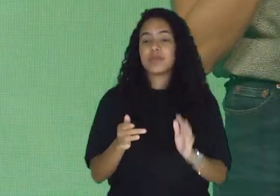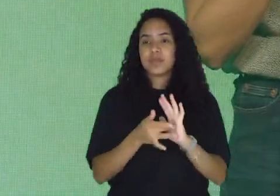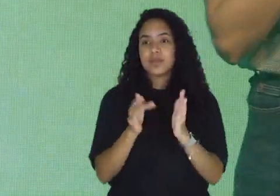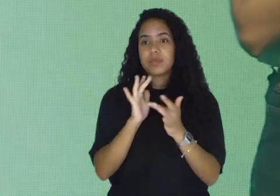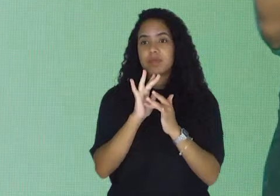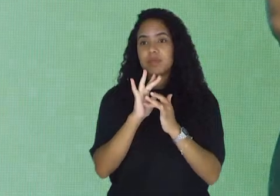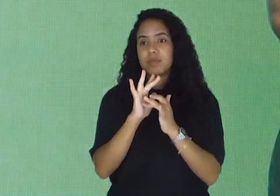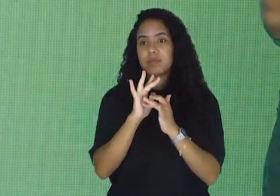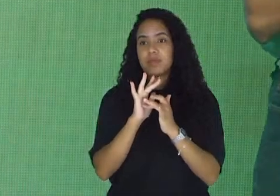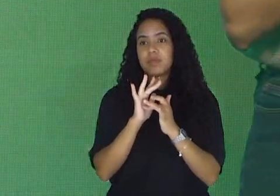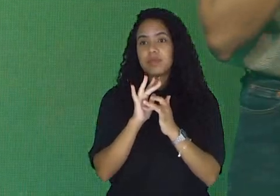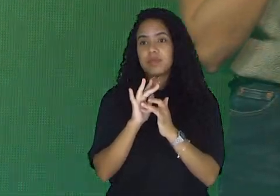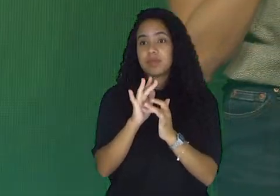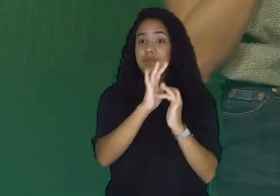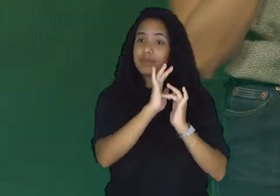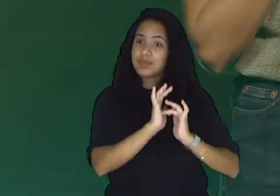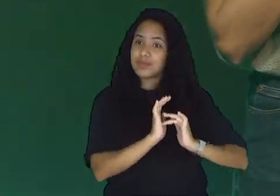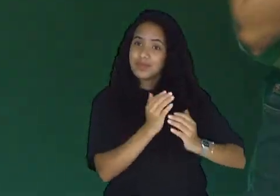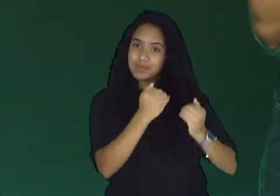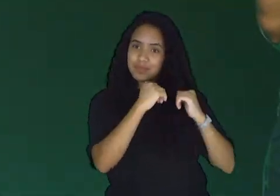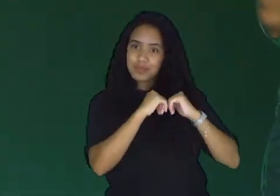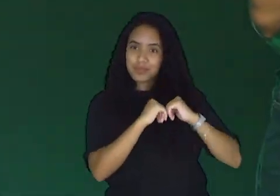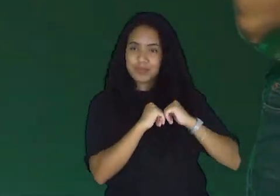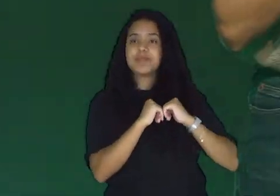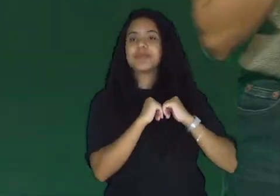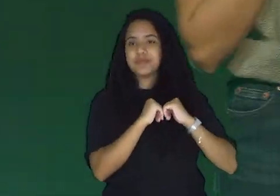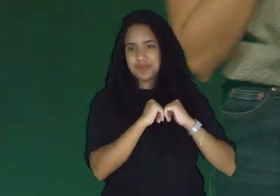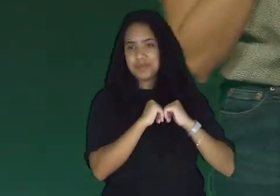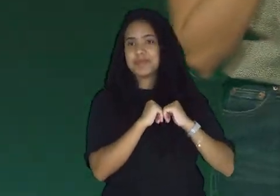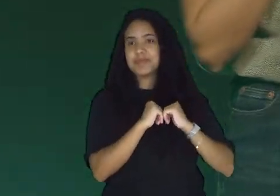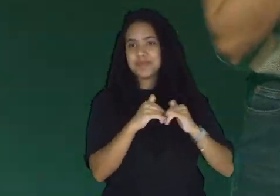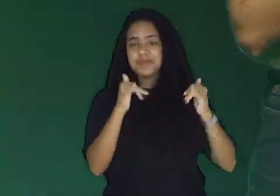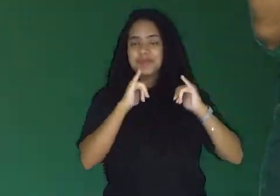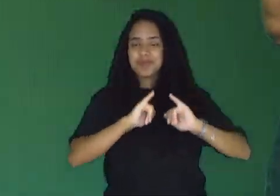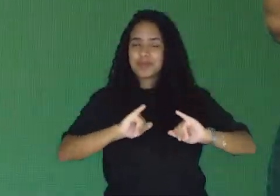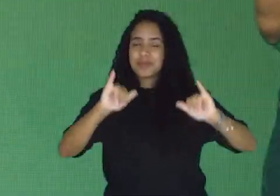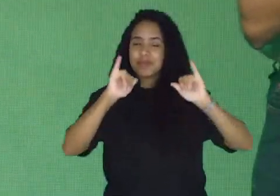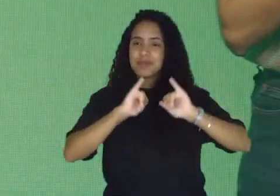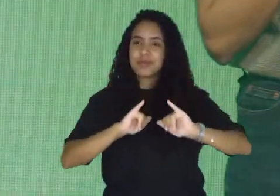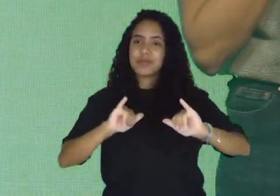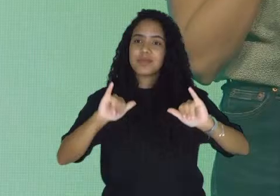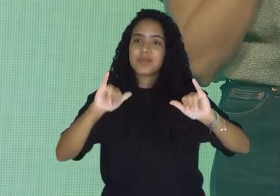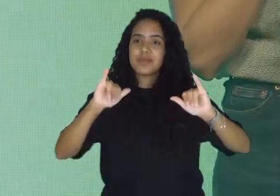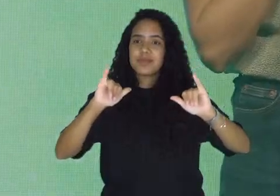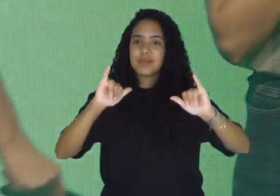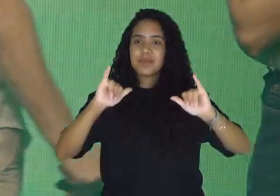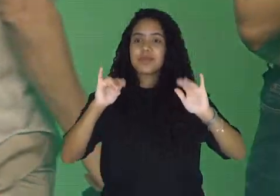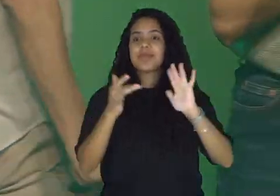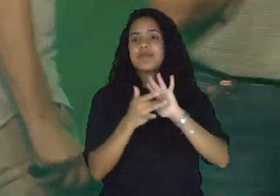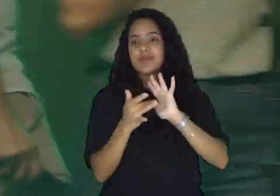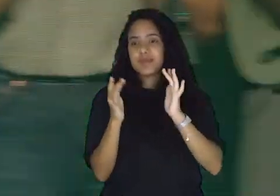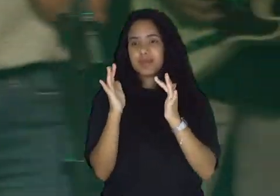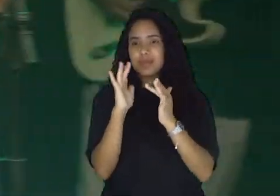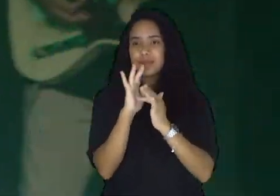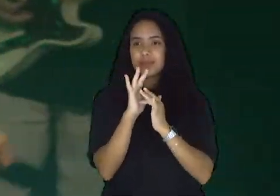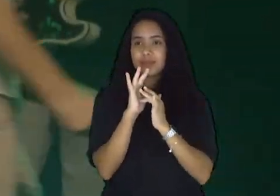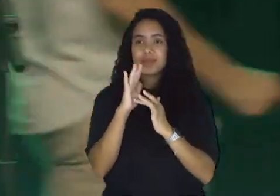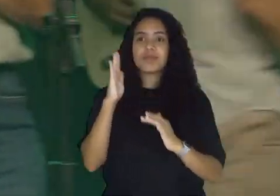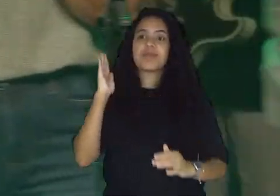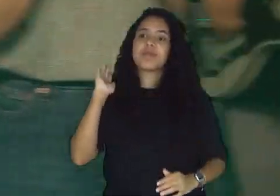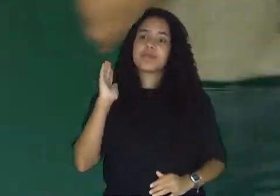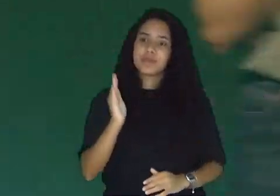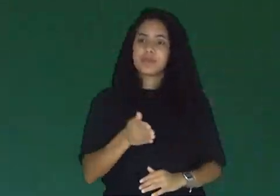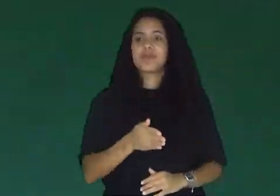declaração, porque Jesus é tudo o que nós necessitamos e ele já está à disposição de todos. Aleluia, em nome